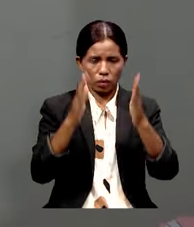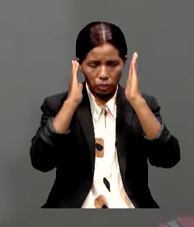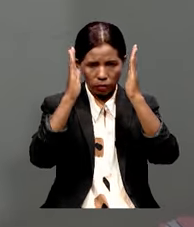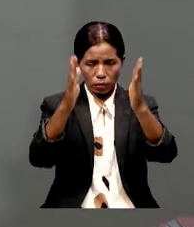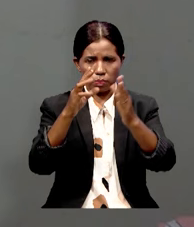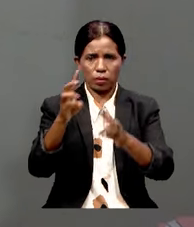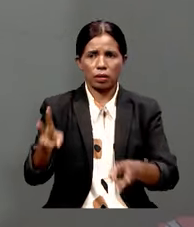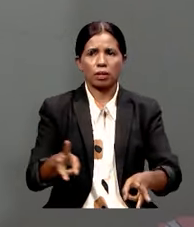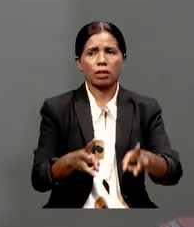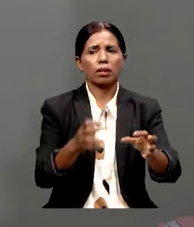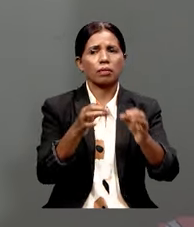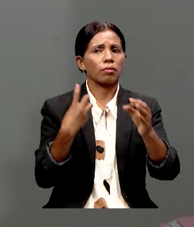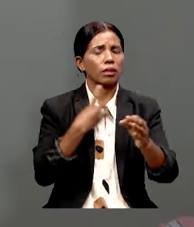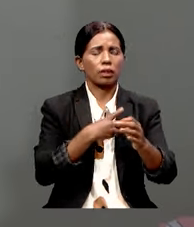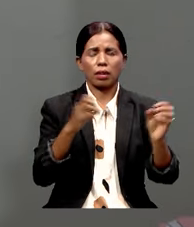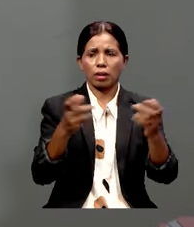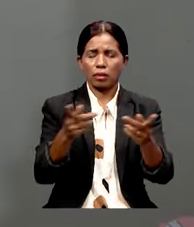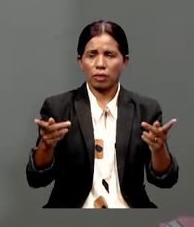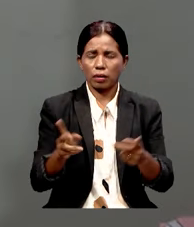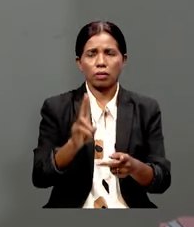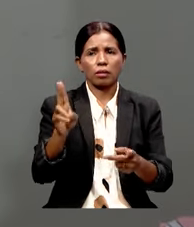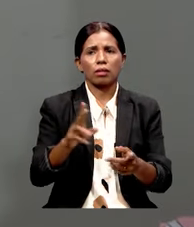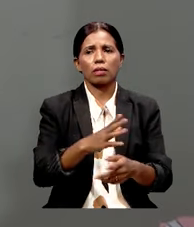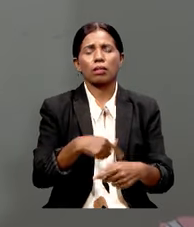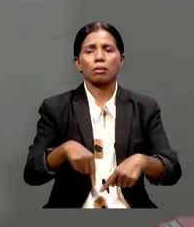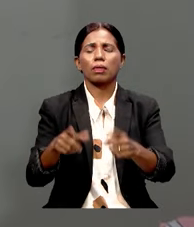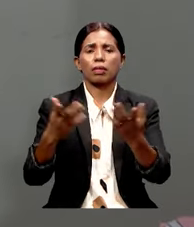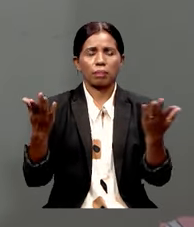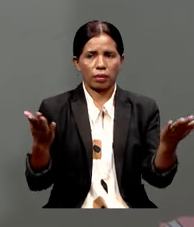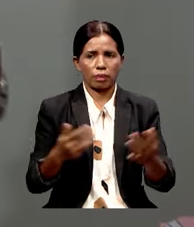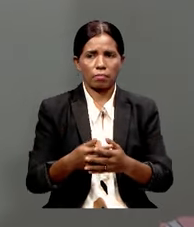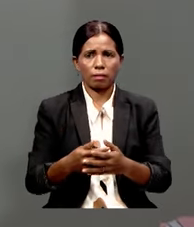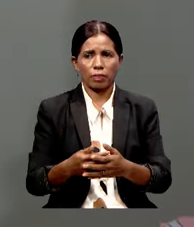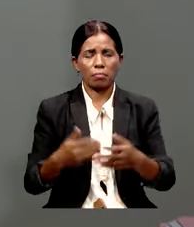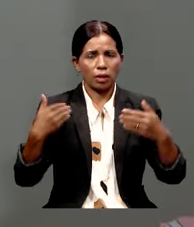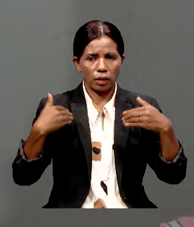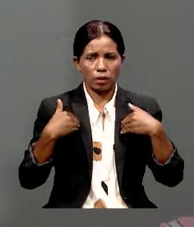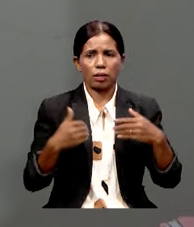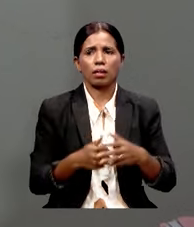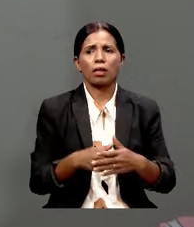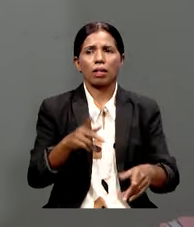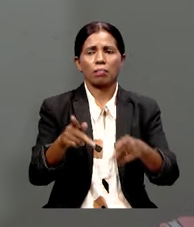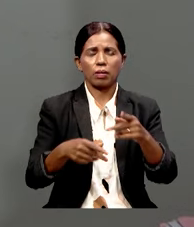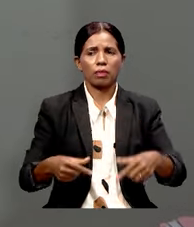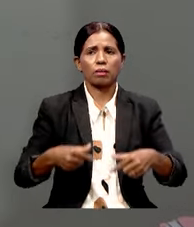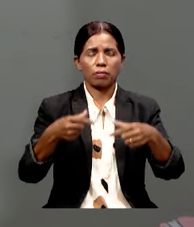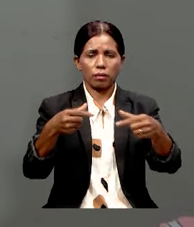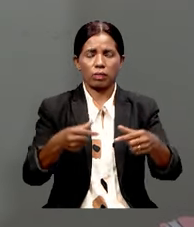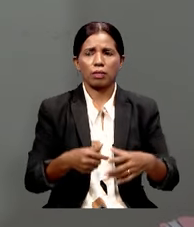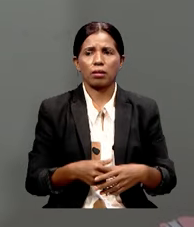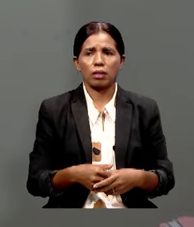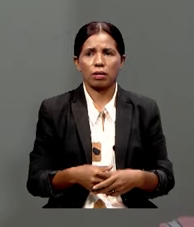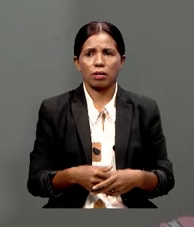dalam. Se ita la condições ita aplica te hoto boa cena tala bana. Antam bel musona, e me bel fona de musona boa tira